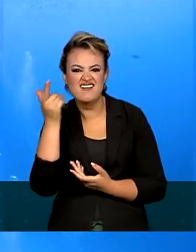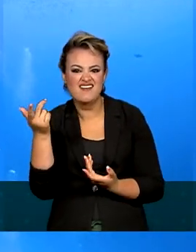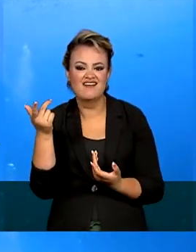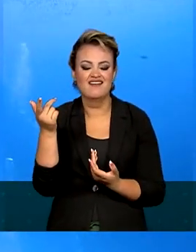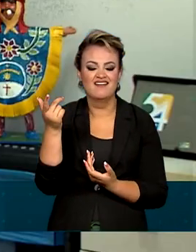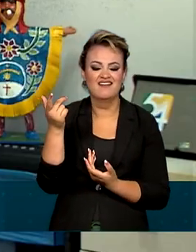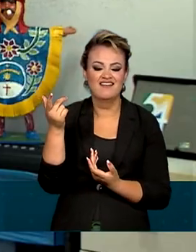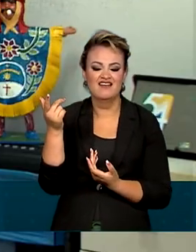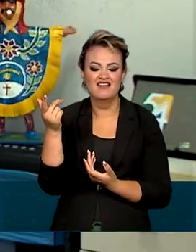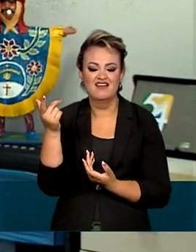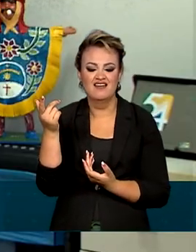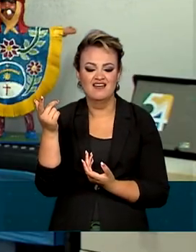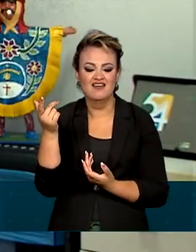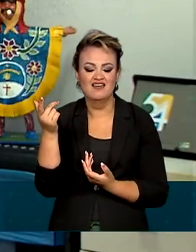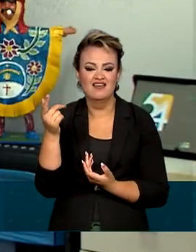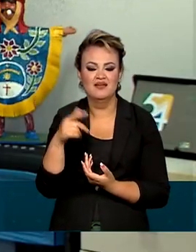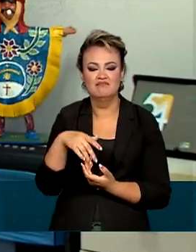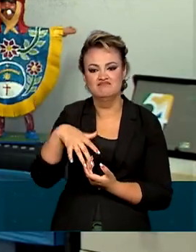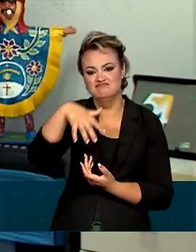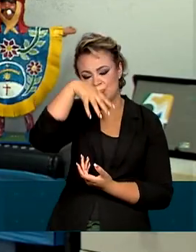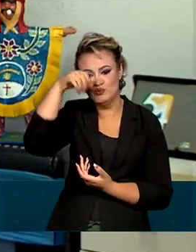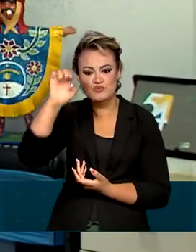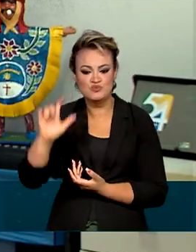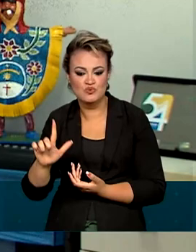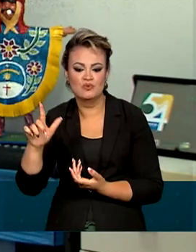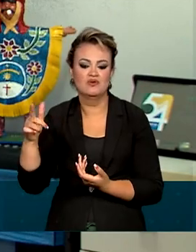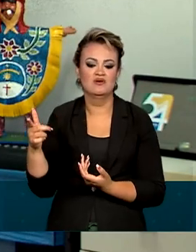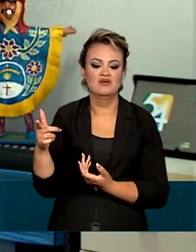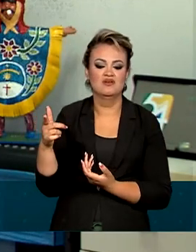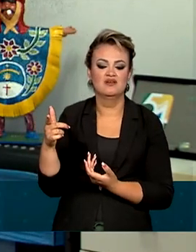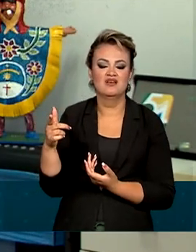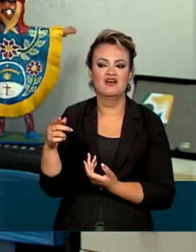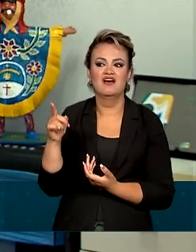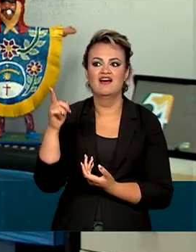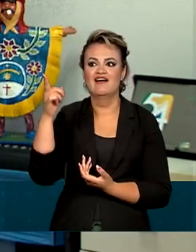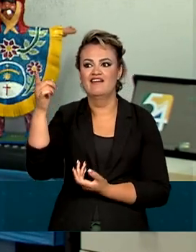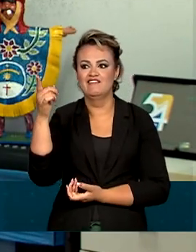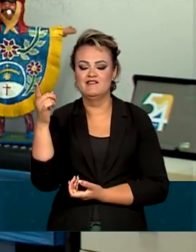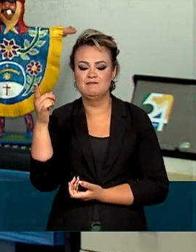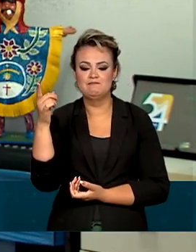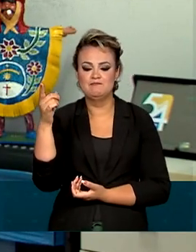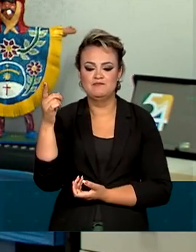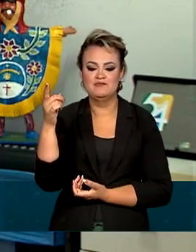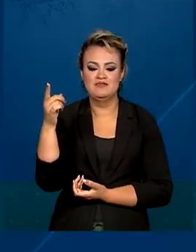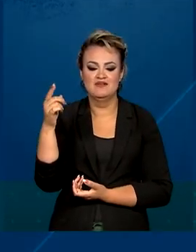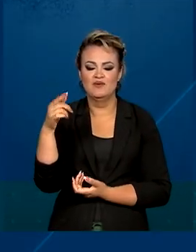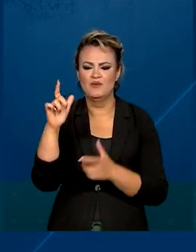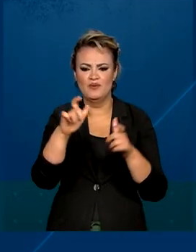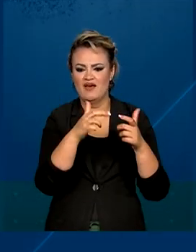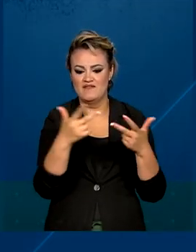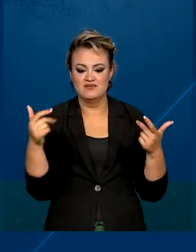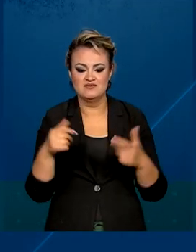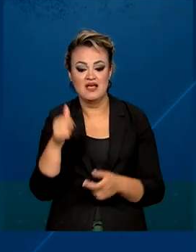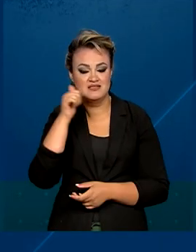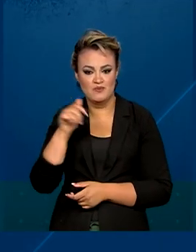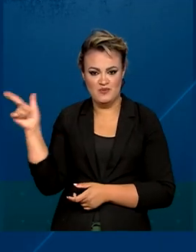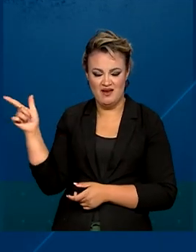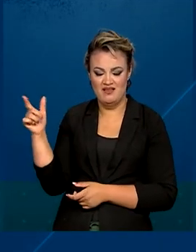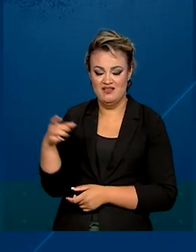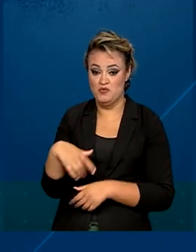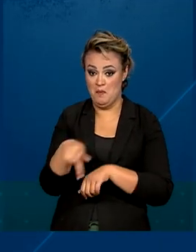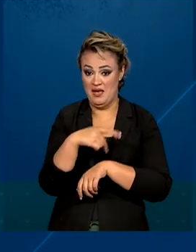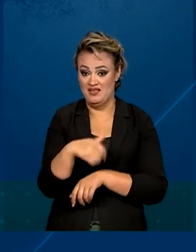Jalapão, você vai em Bonito, no Mato Grosso do Sul, você vai em Barcelos, lá no Rio Negro. A argentina